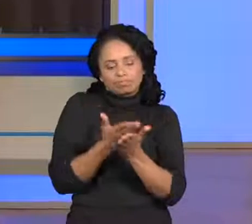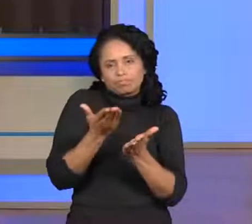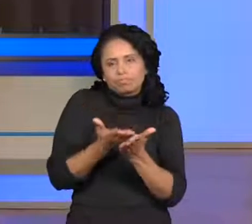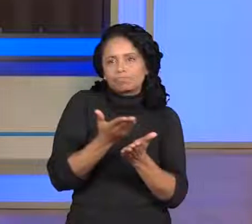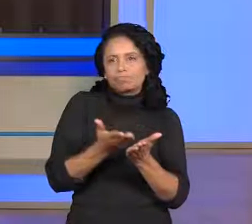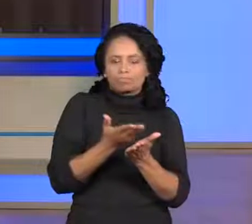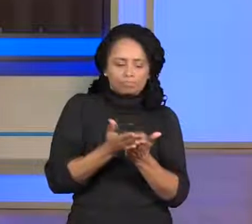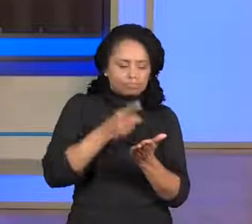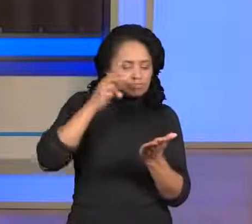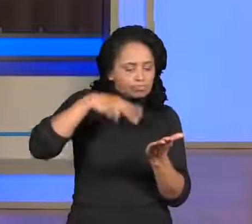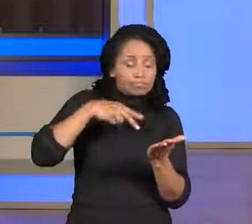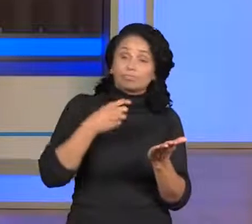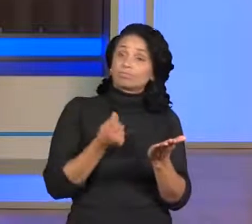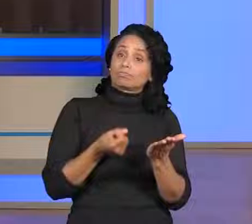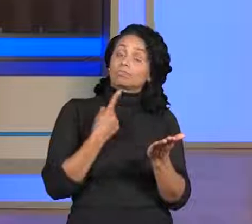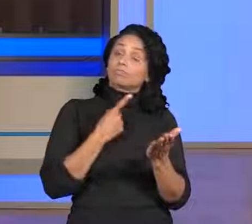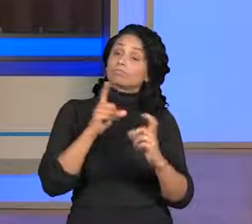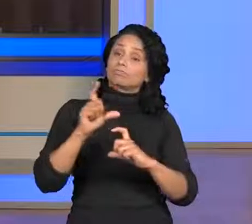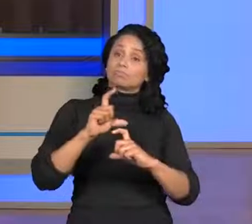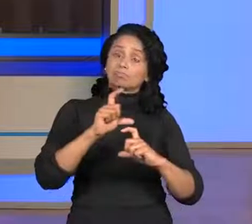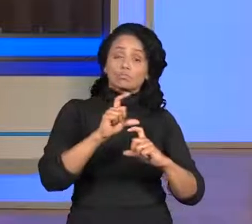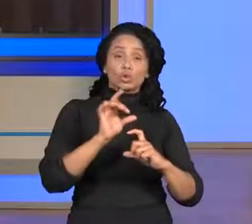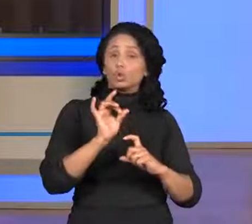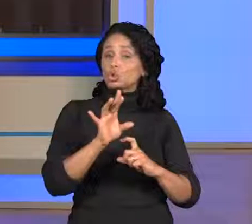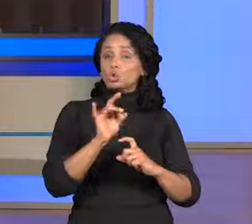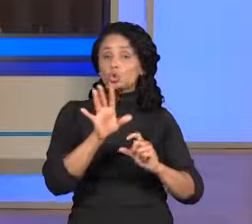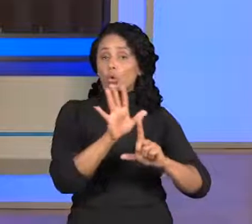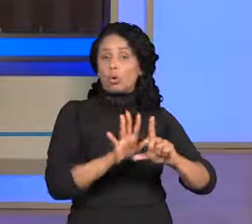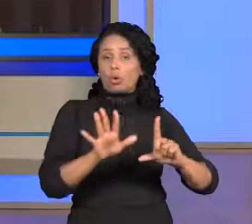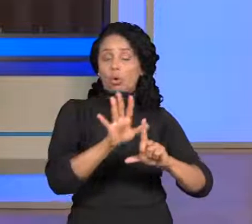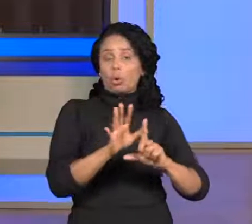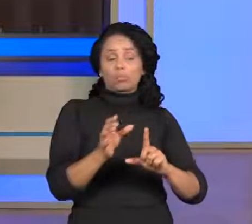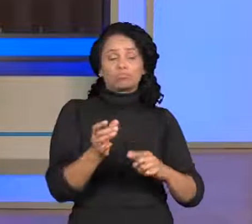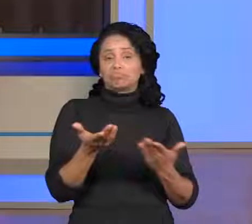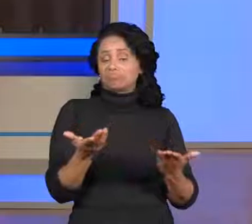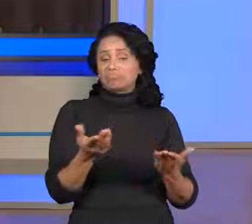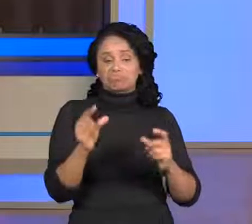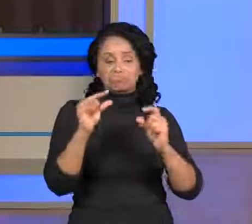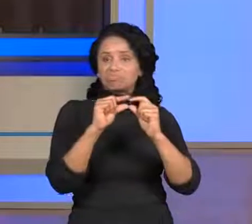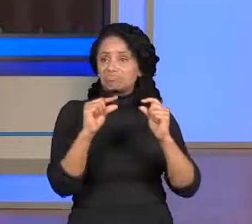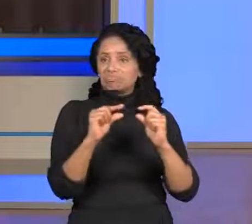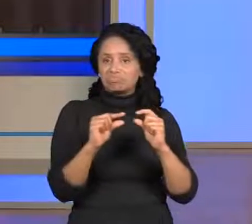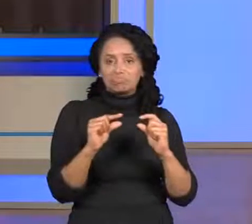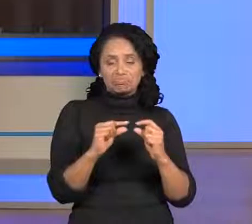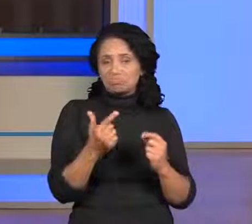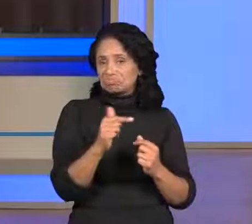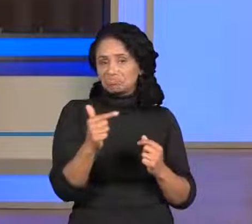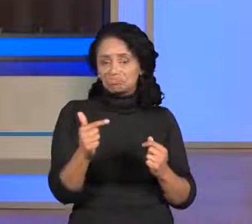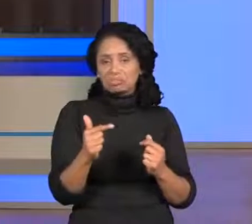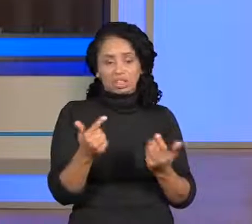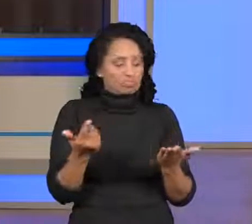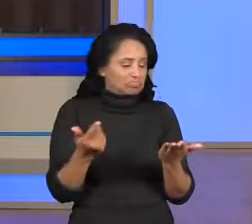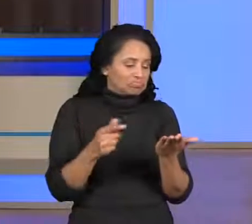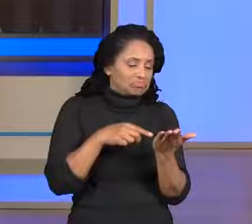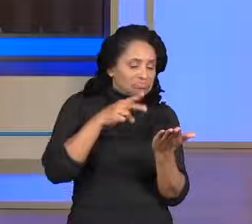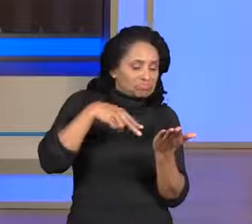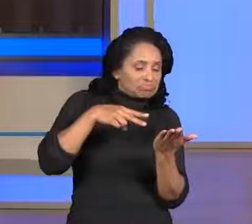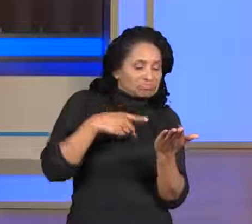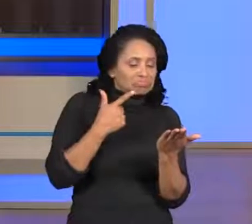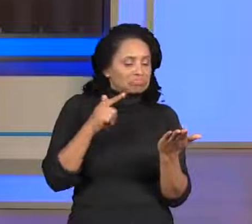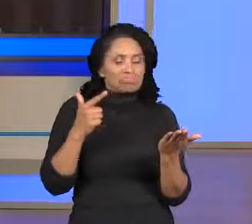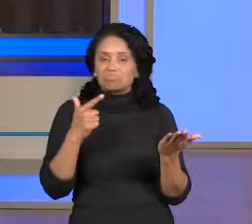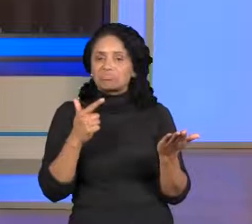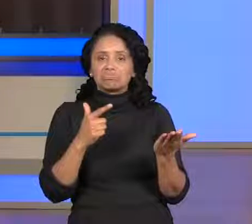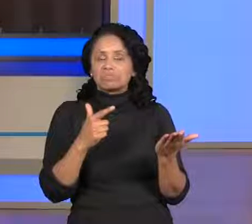sem fala nenhum, igual esse daqui. Eu mesmo tenho uns 3, 4 histórias em quadrinho aqui comigo que não tem fala nenhum.